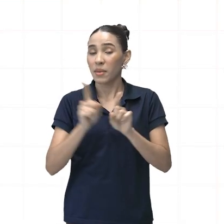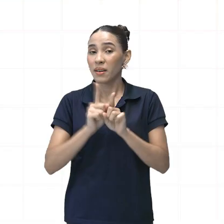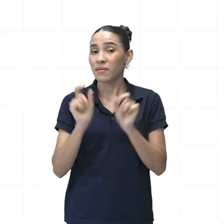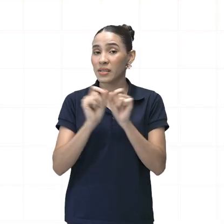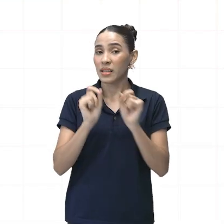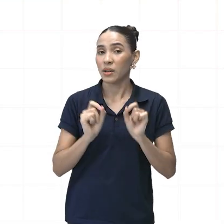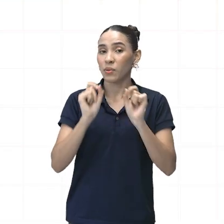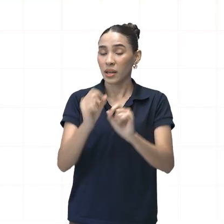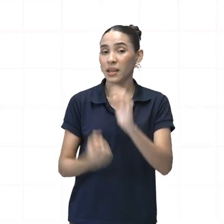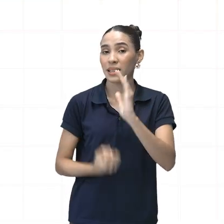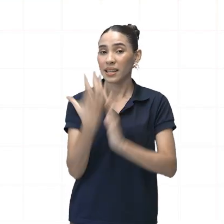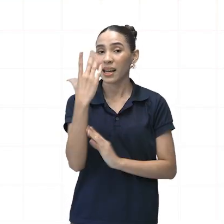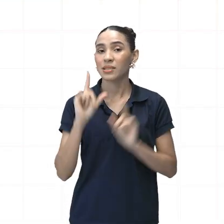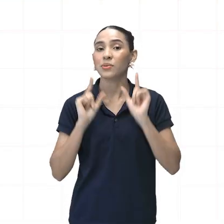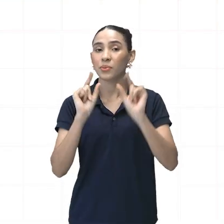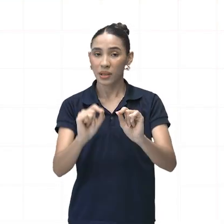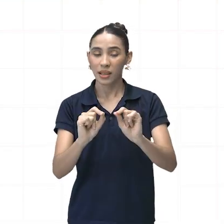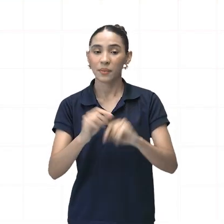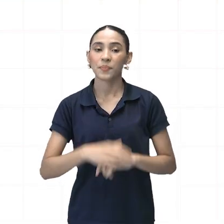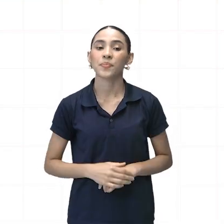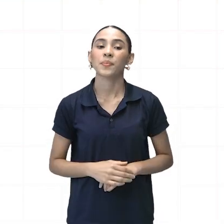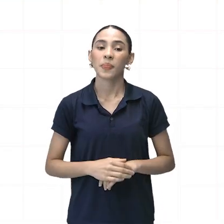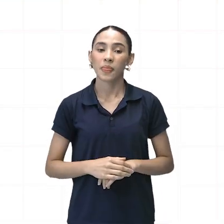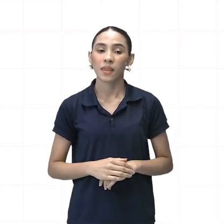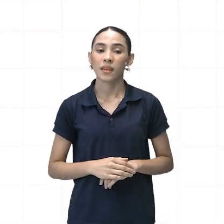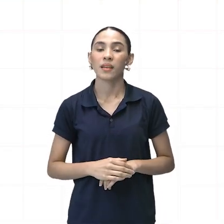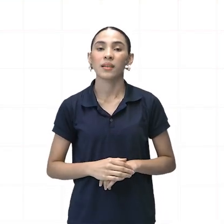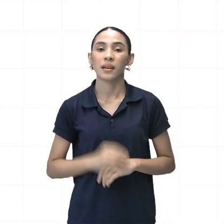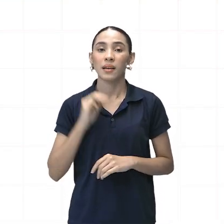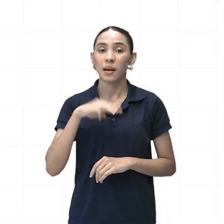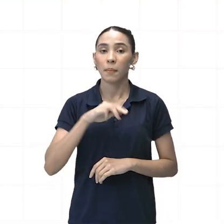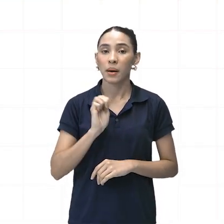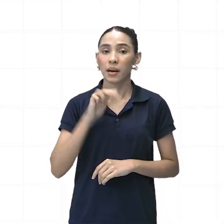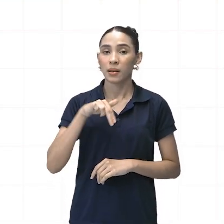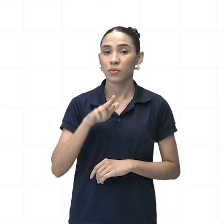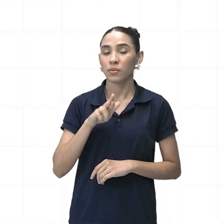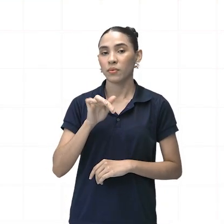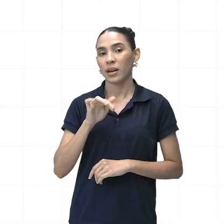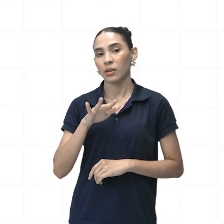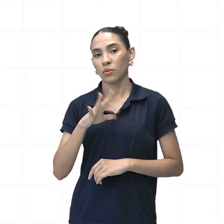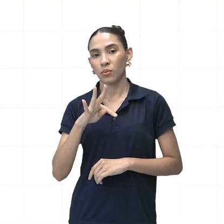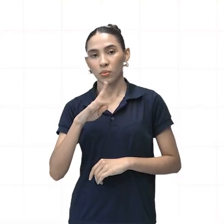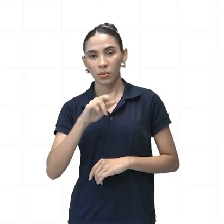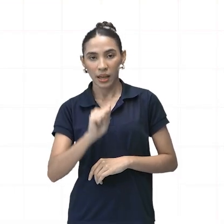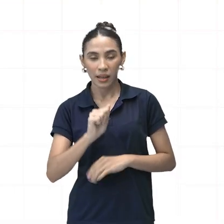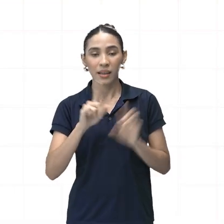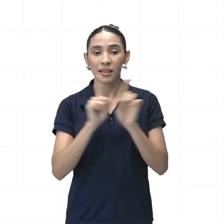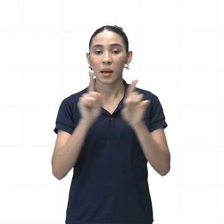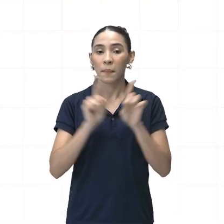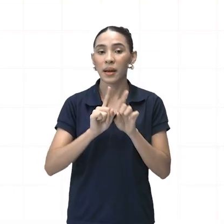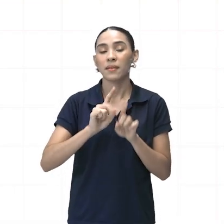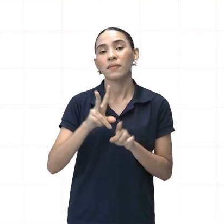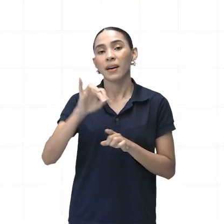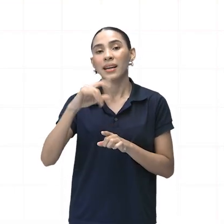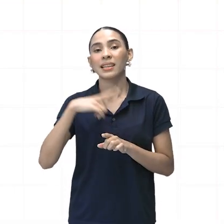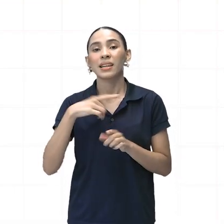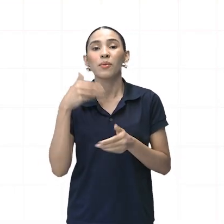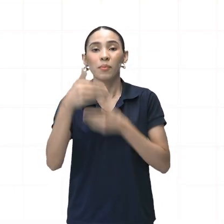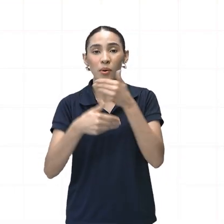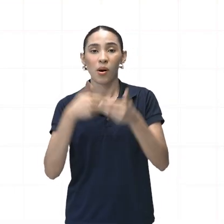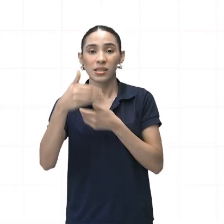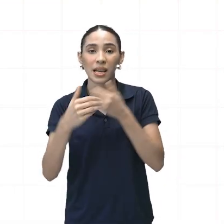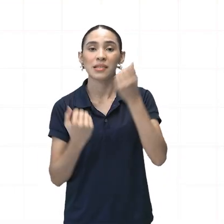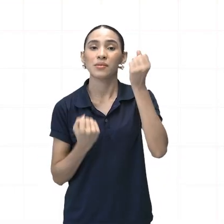fizeram com que surgissem, né, a parte aí da manufatura, e, consequentemente, a partir da manufatura vai vir o processo